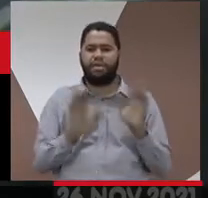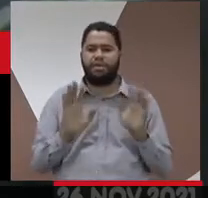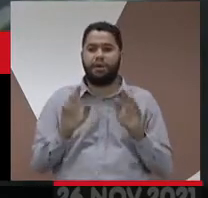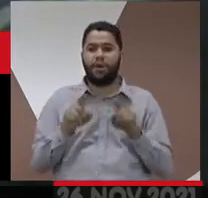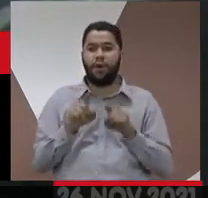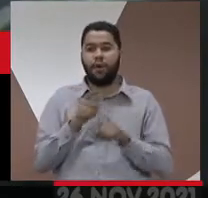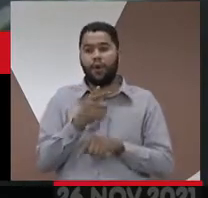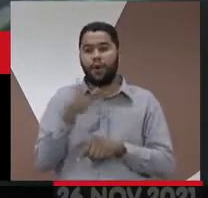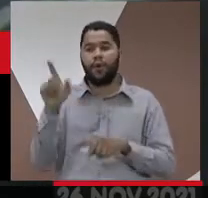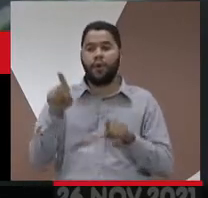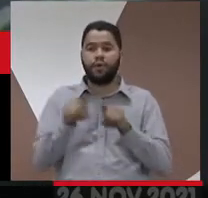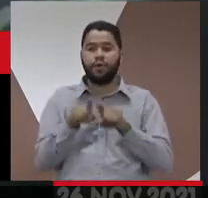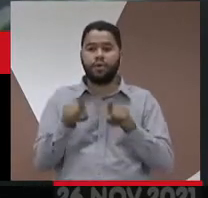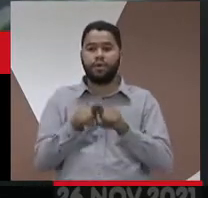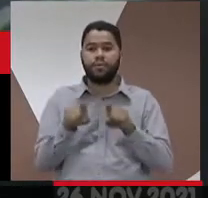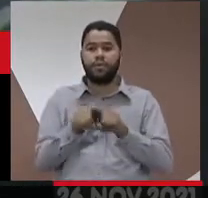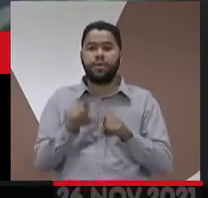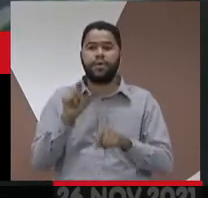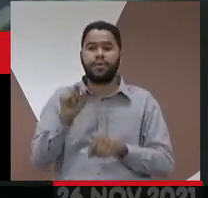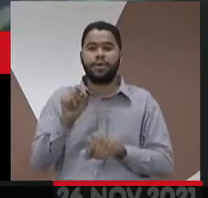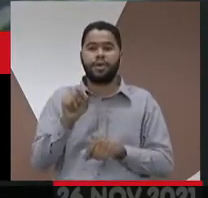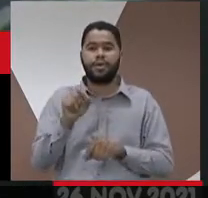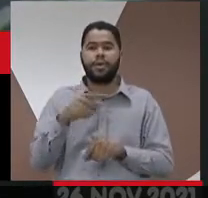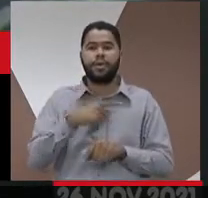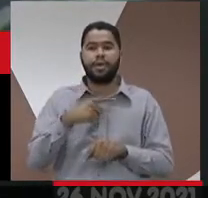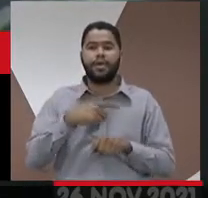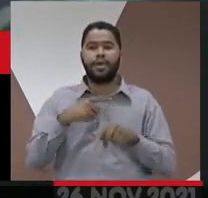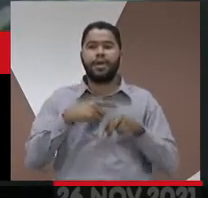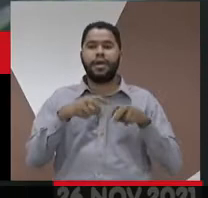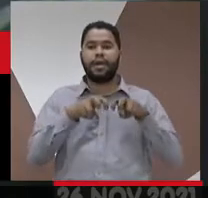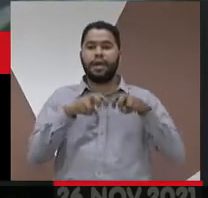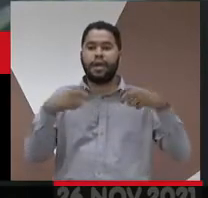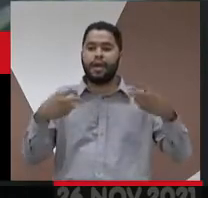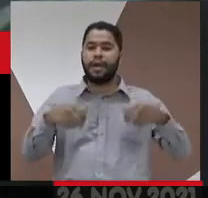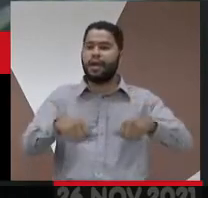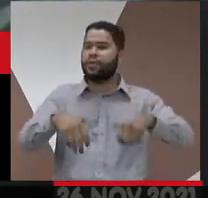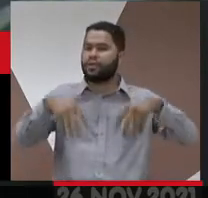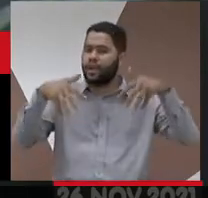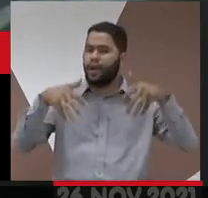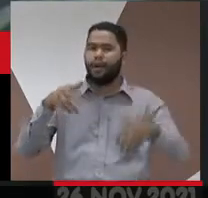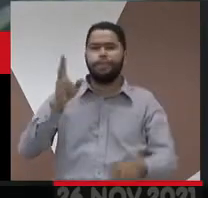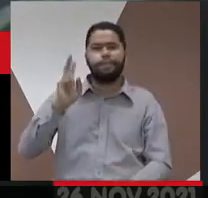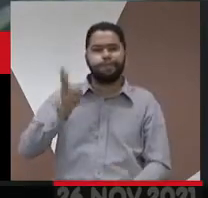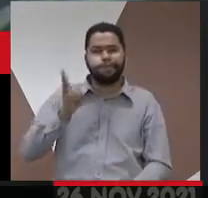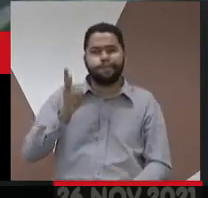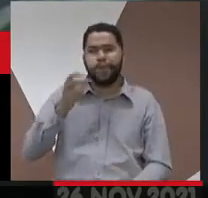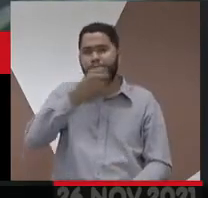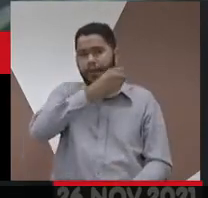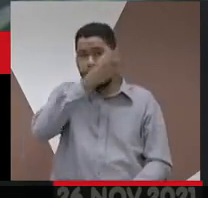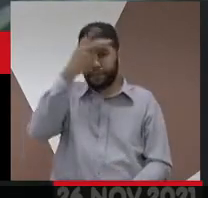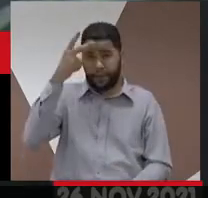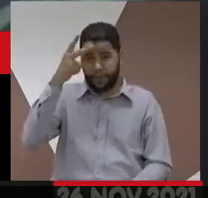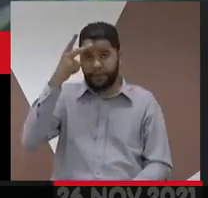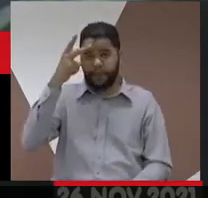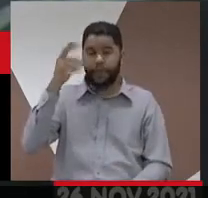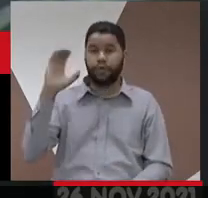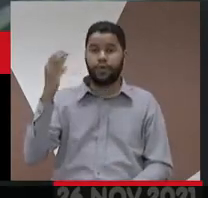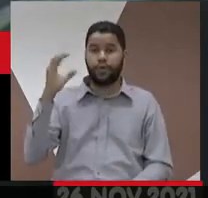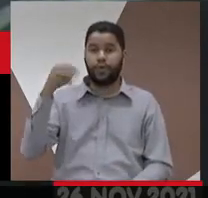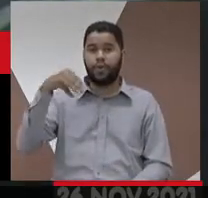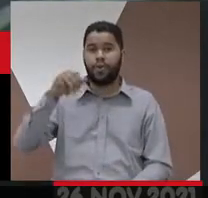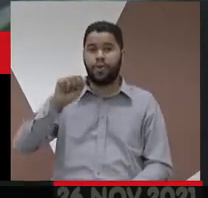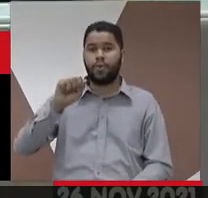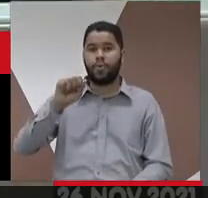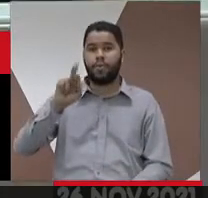Outra, sabotagem em audiências constante. A prefeita de Contagem,